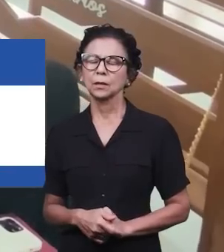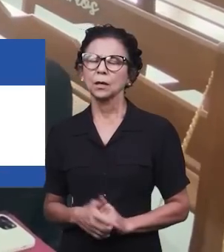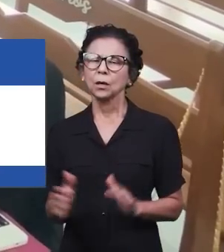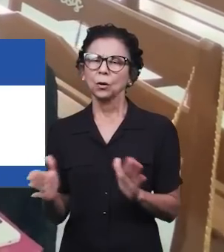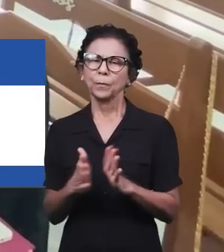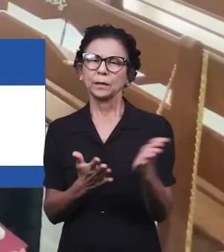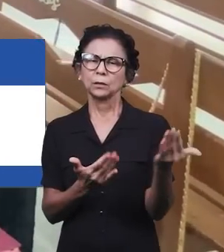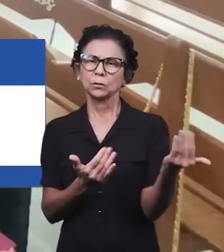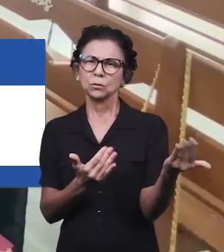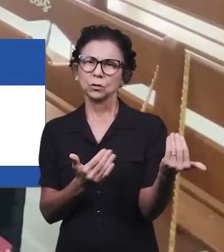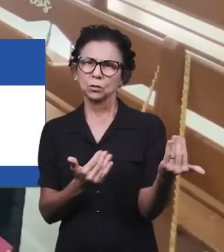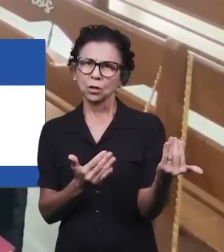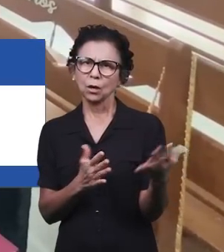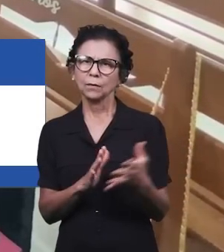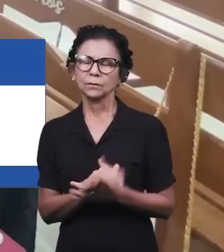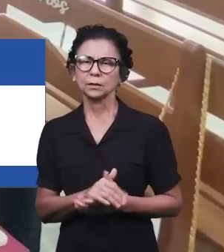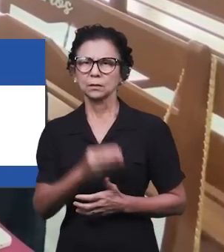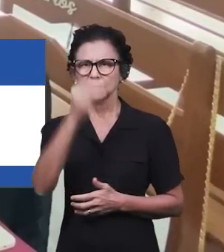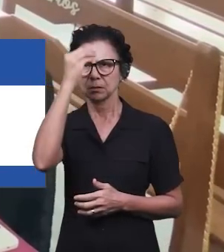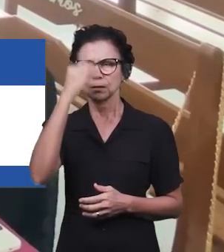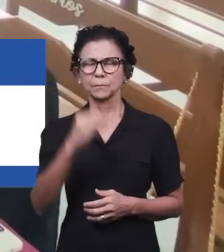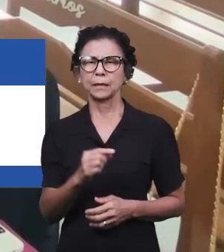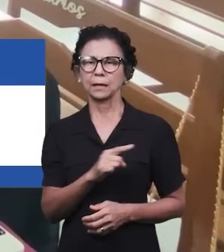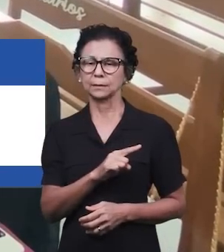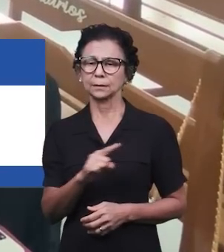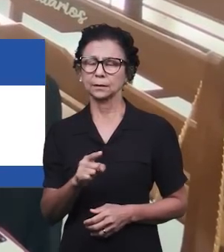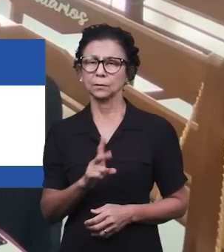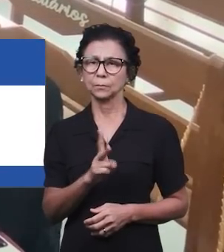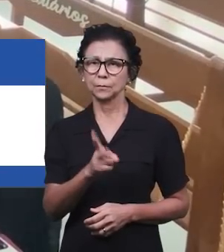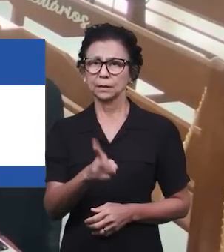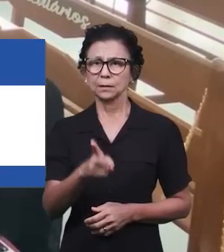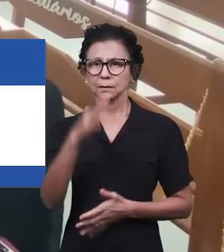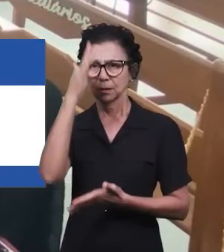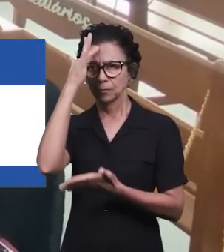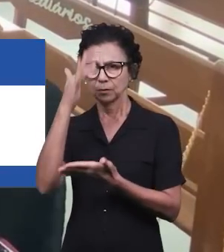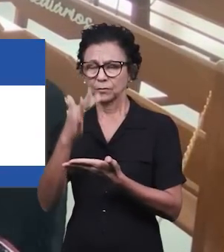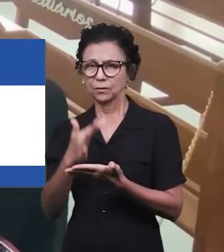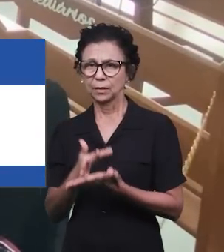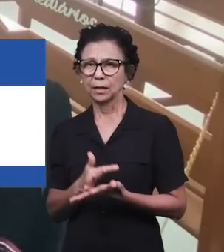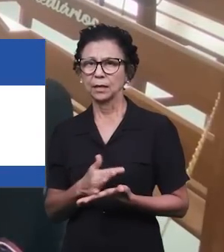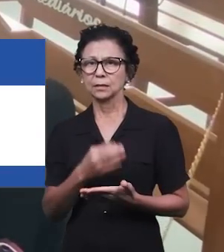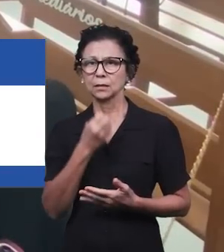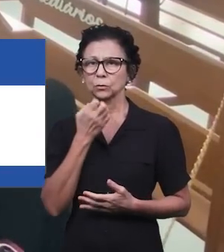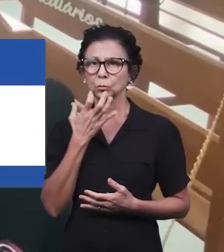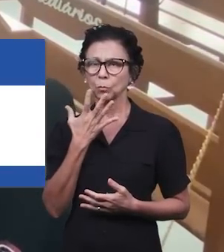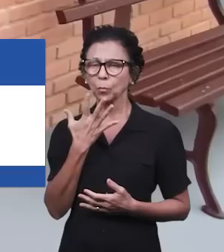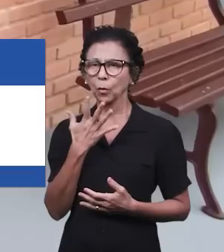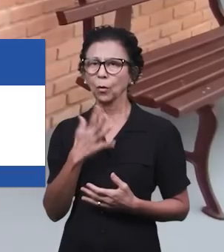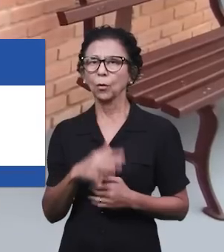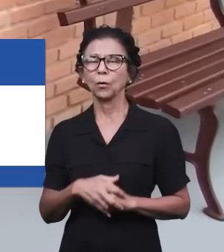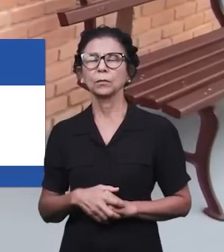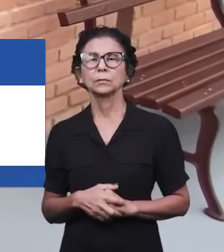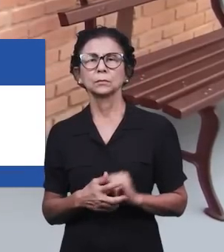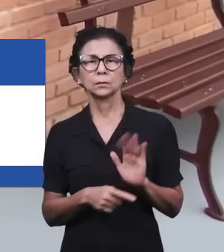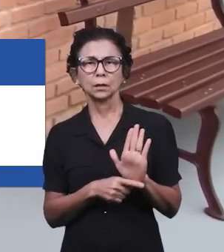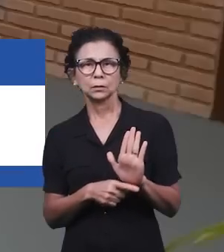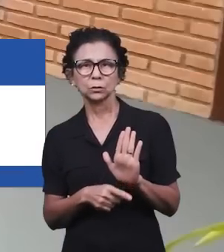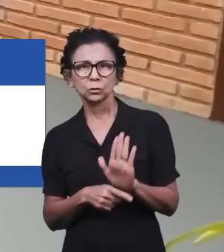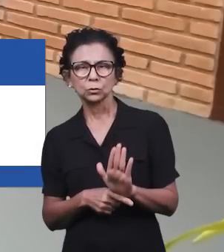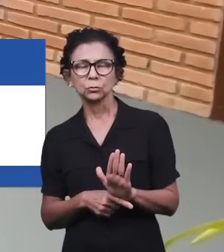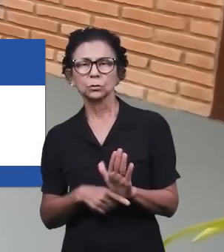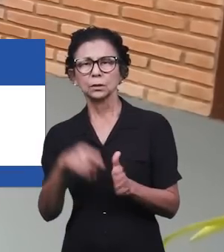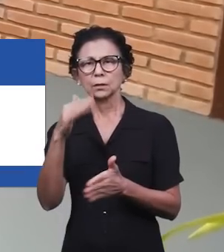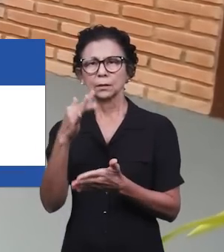tua mocidade, mas seu exemplo dos fiéis, na palavra, no trato, na caridade, no espírito, na fé, na